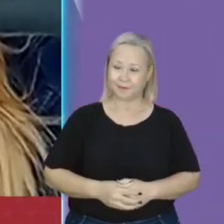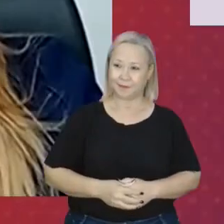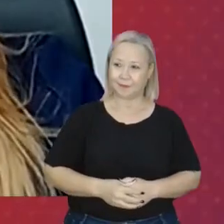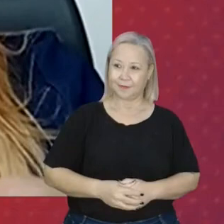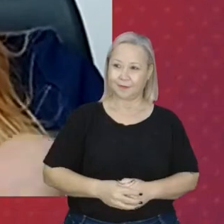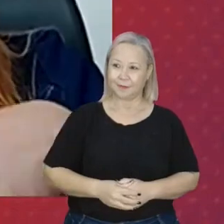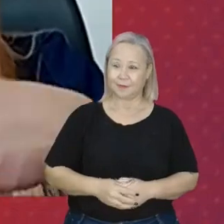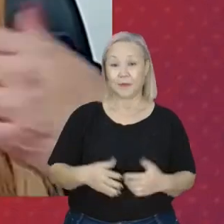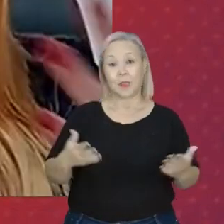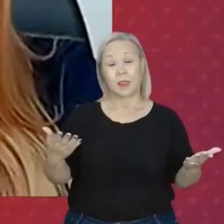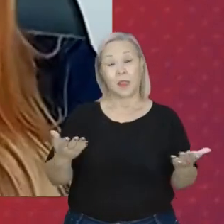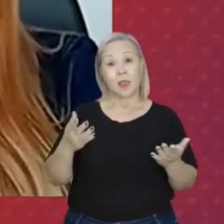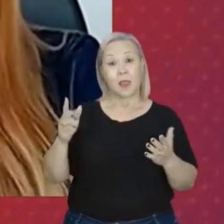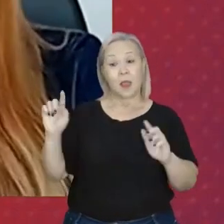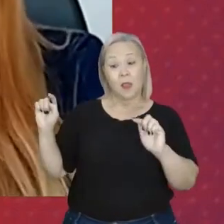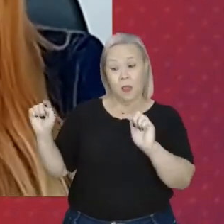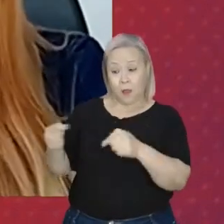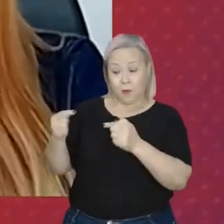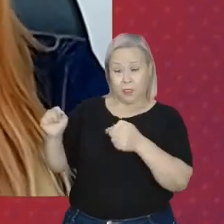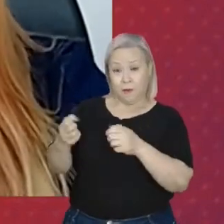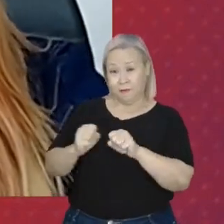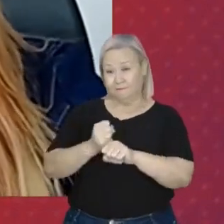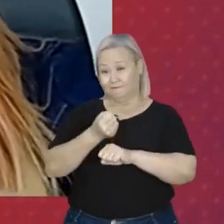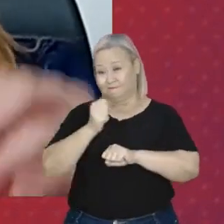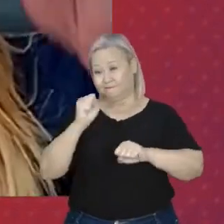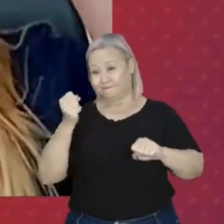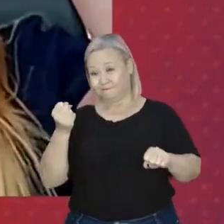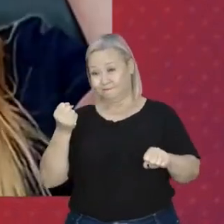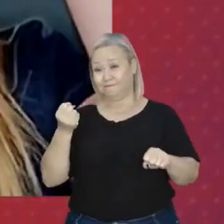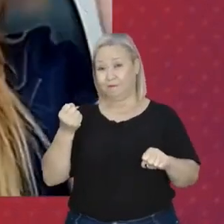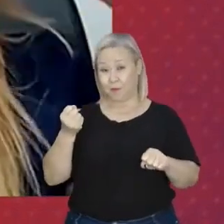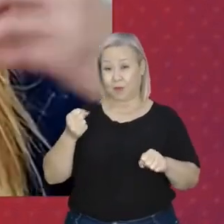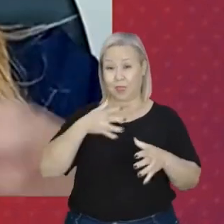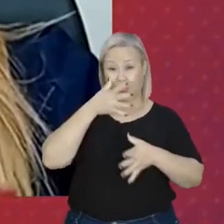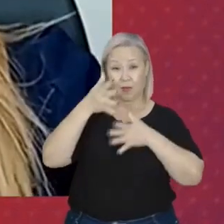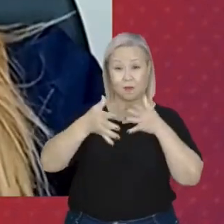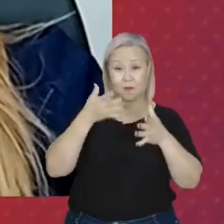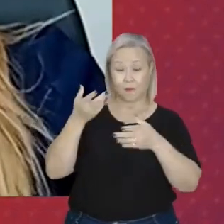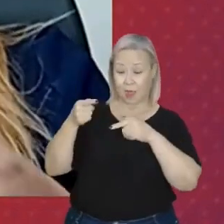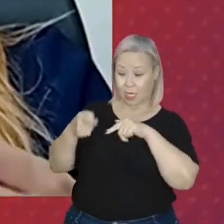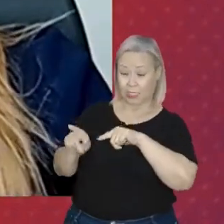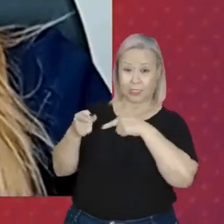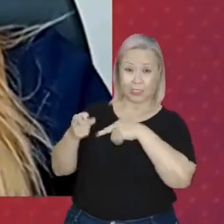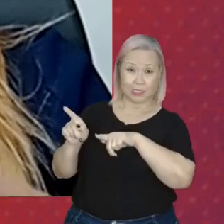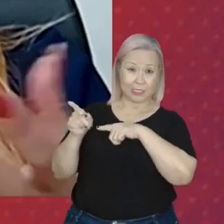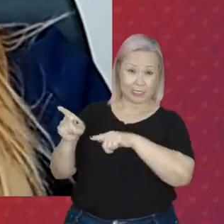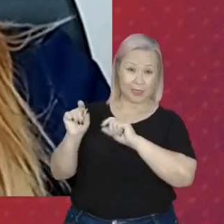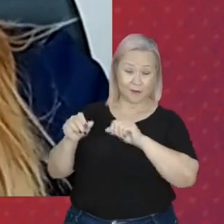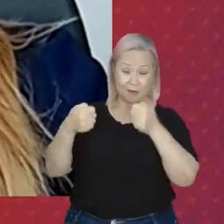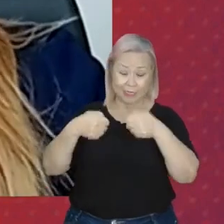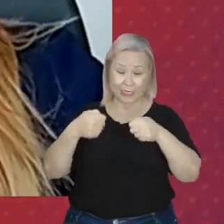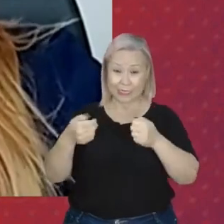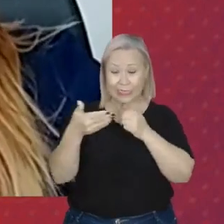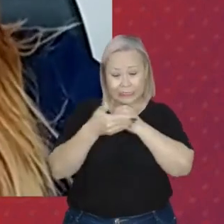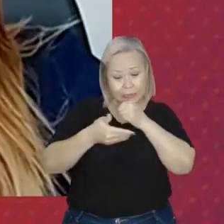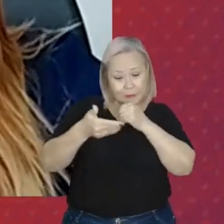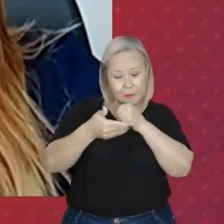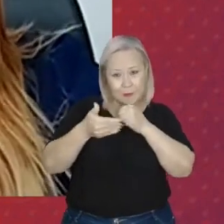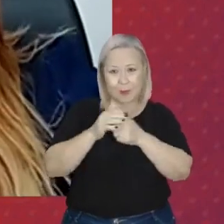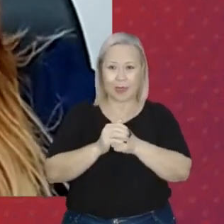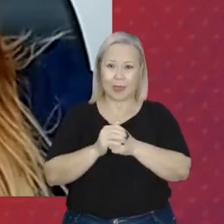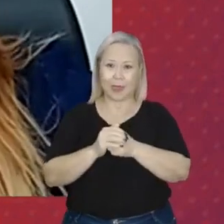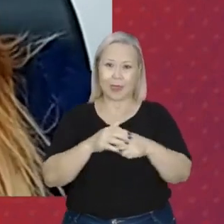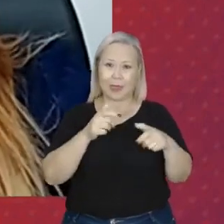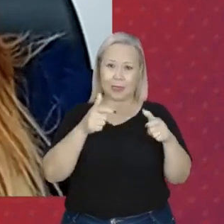Bom, os desafios são imensos, né? A gente fala de desafios de necessidades básicas quando a gente fala